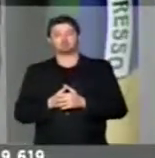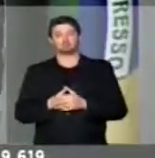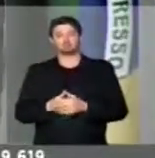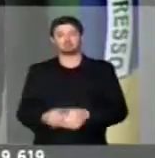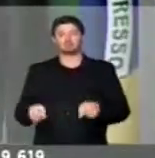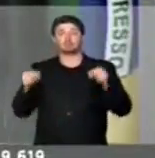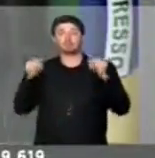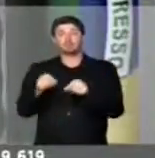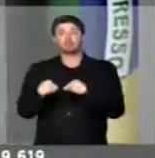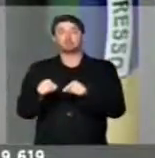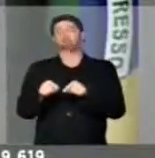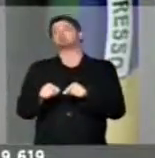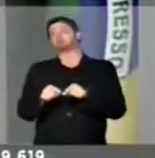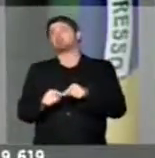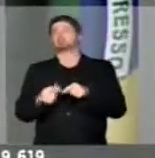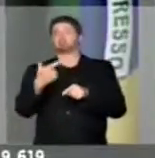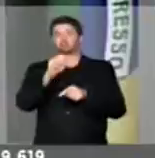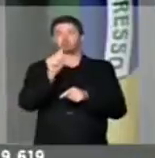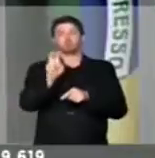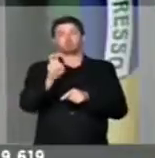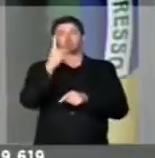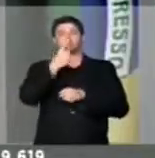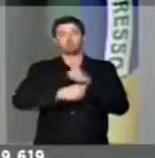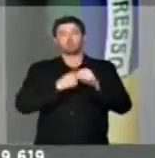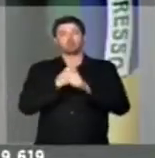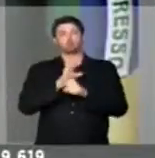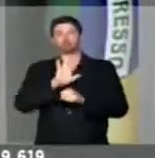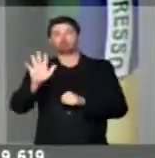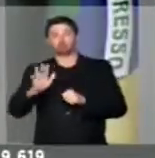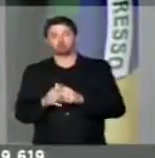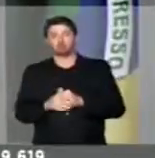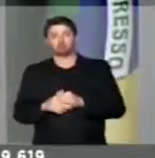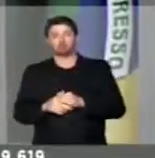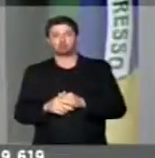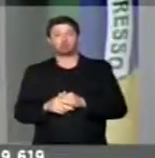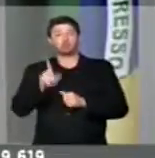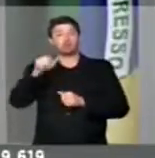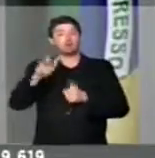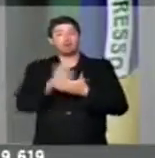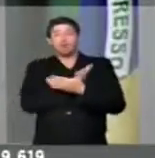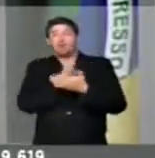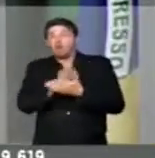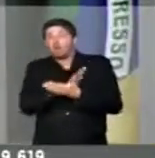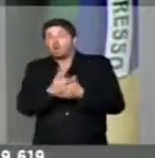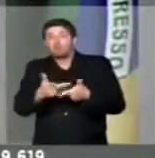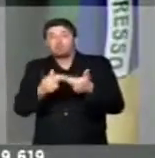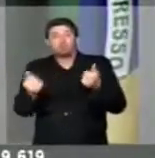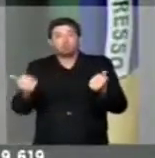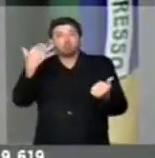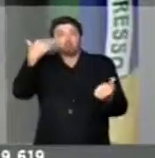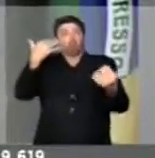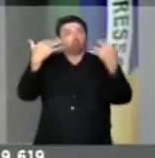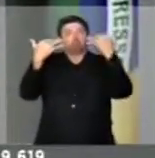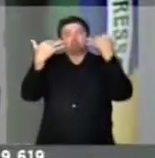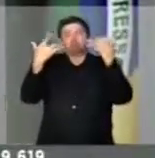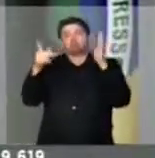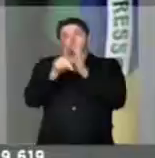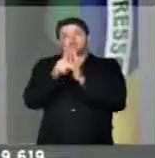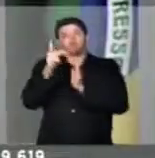Isso somente em 2015. Esses são apenas alguns dos escândalos